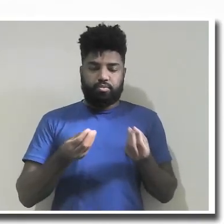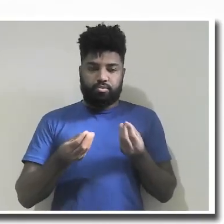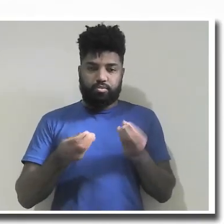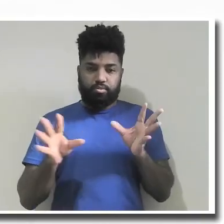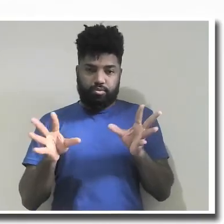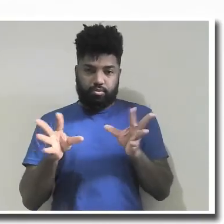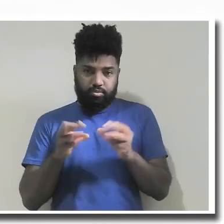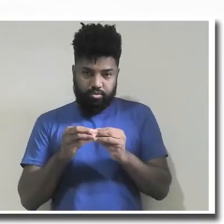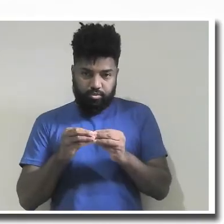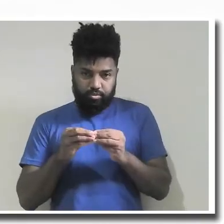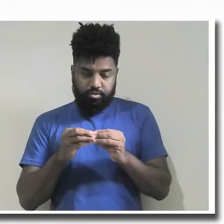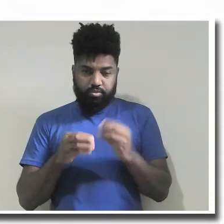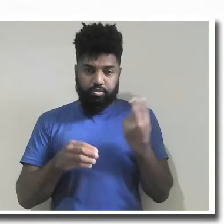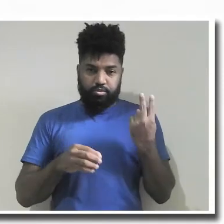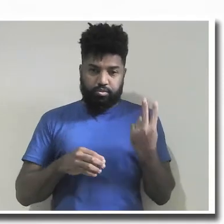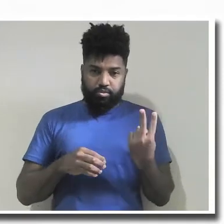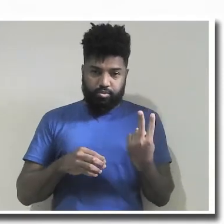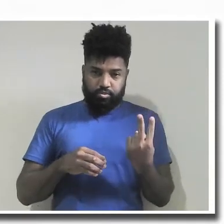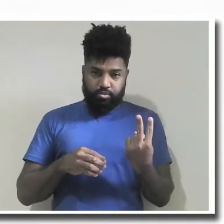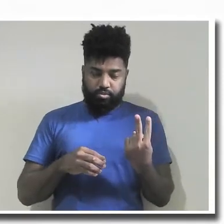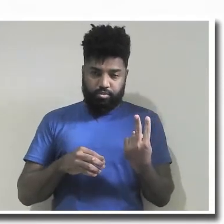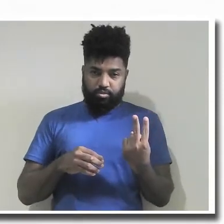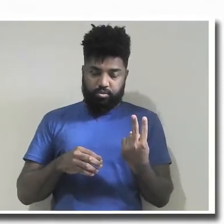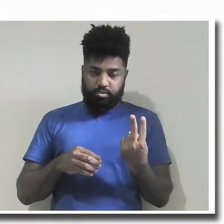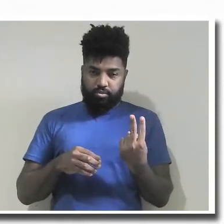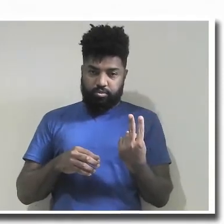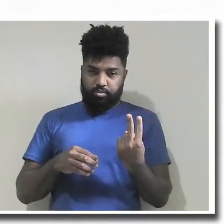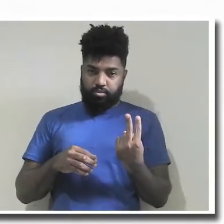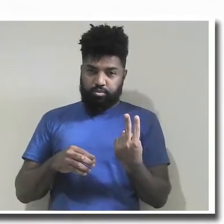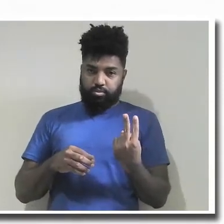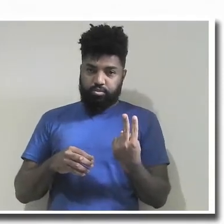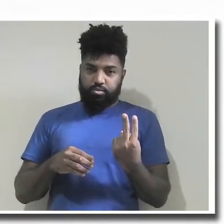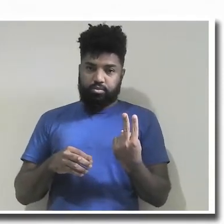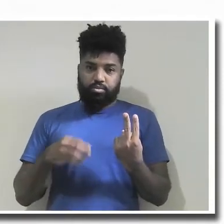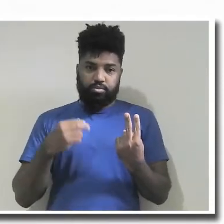a soma de 2 com